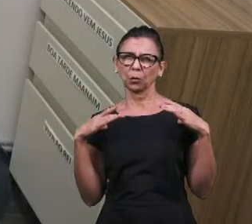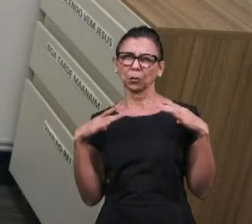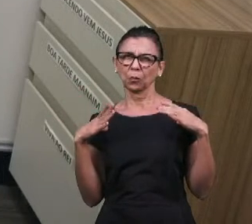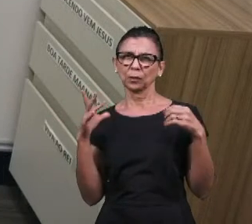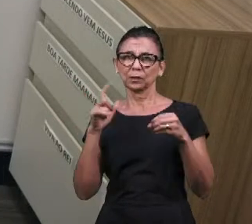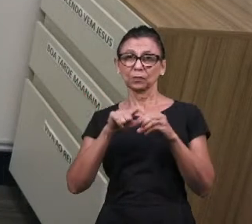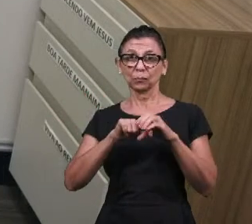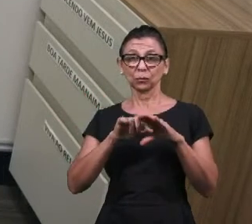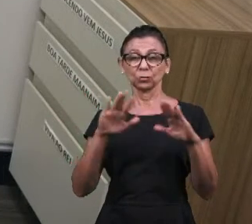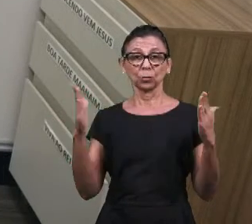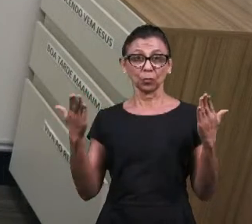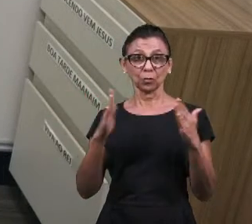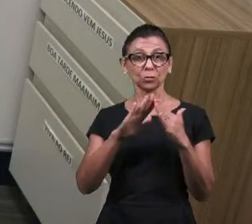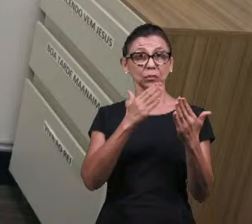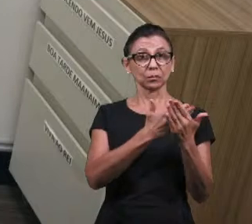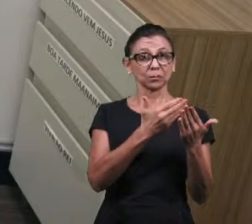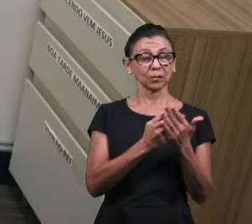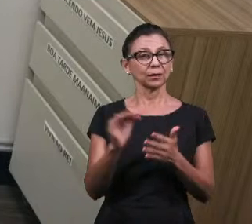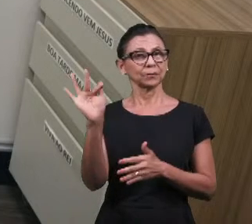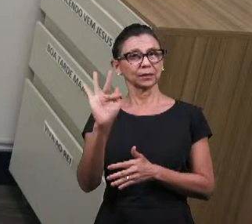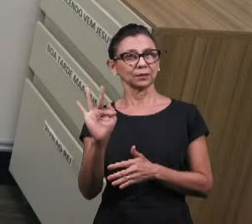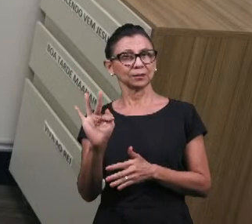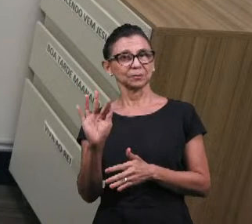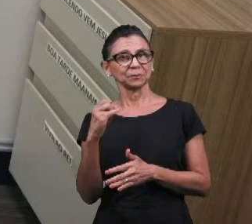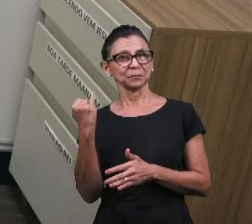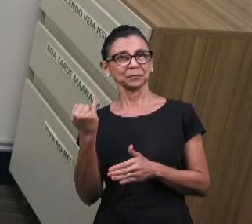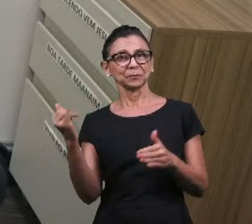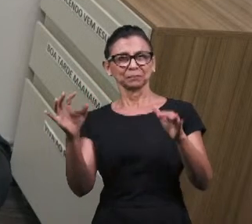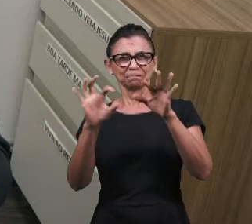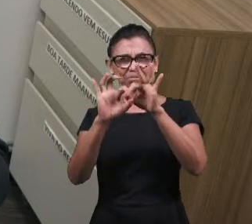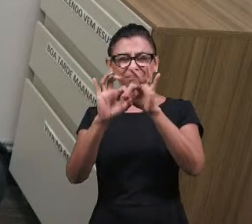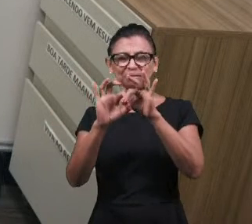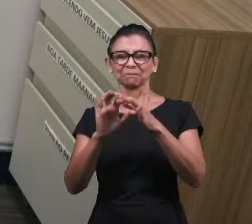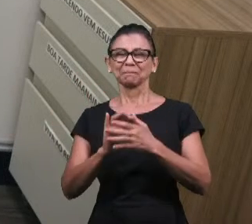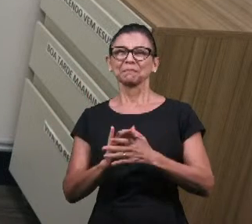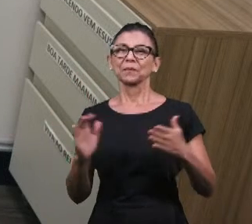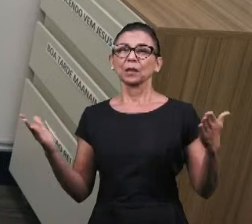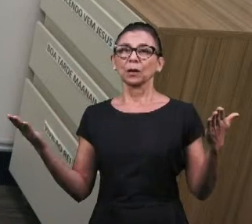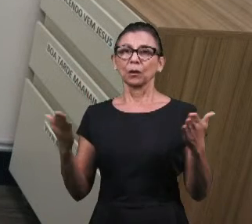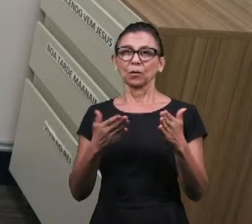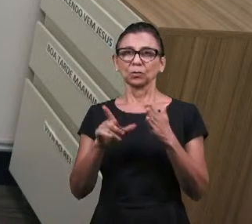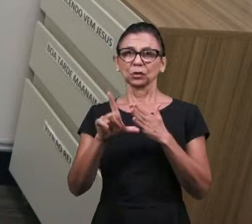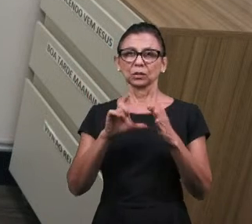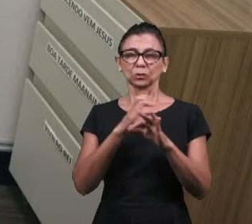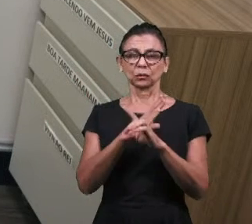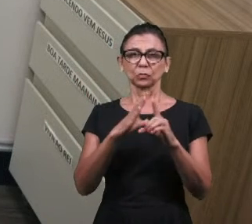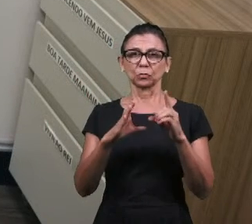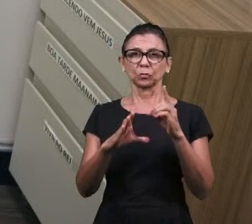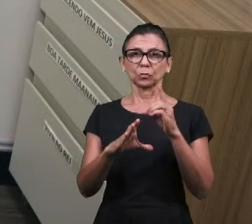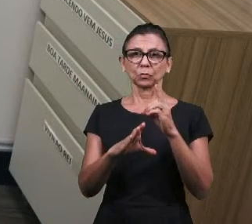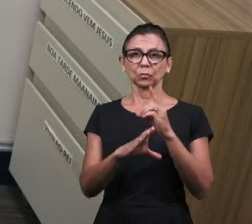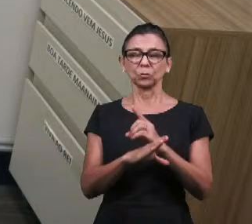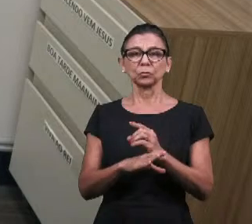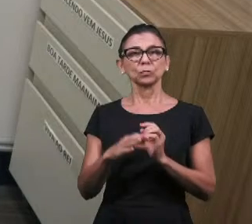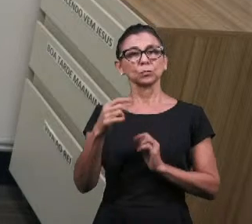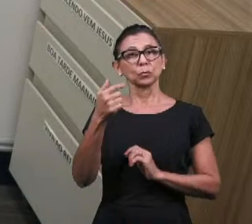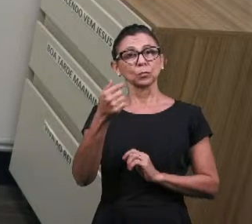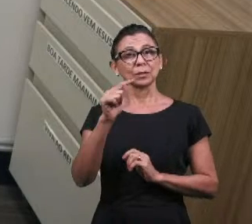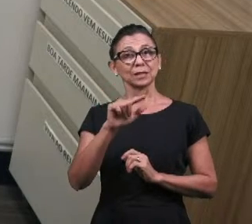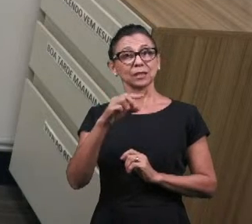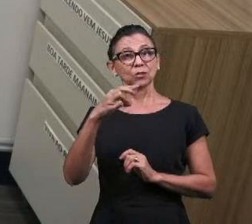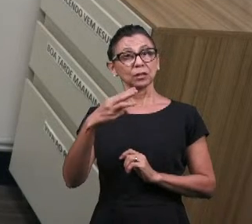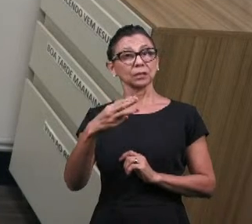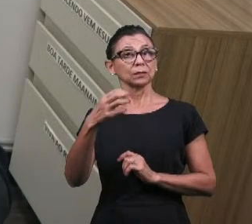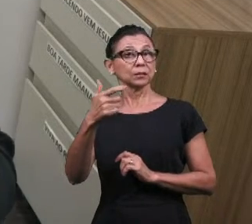importante é que nós estamos juntos aqui nessa mesma comunhão. E olha, hoje aqui no nosso pré-culto, são 19 horas mais 32 minutos, nós estamos